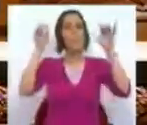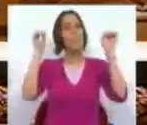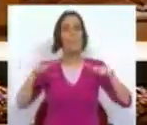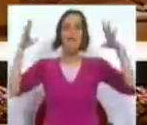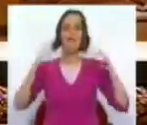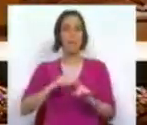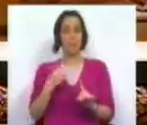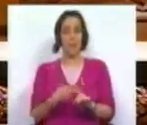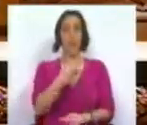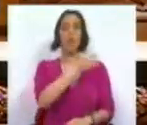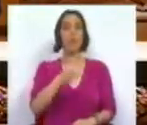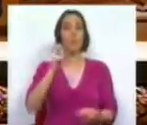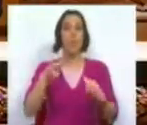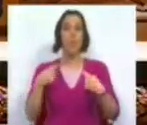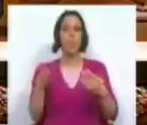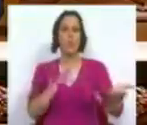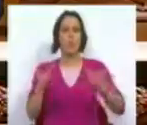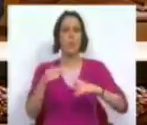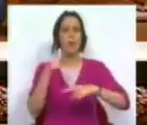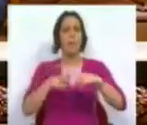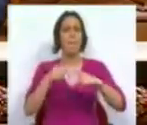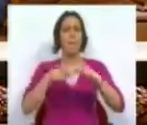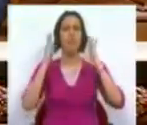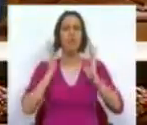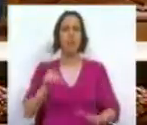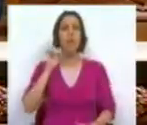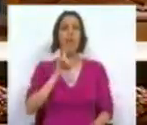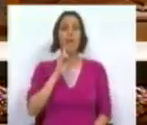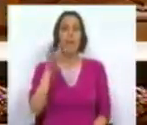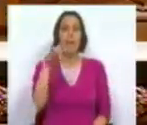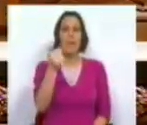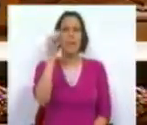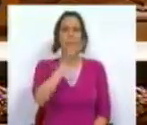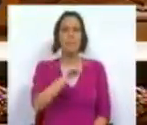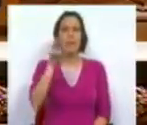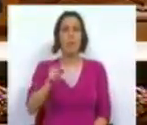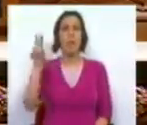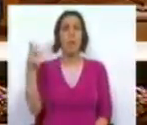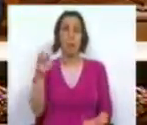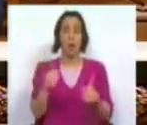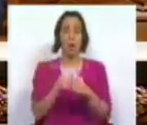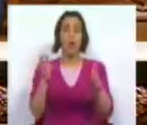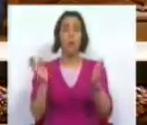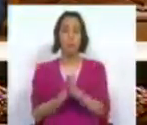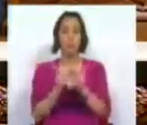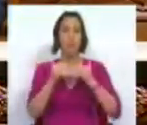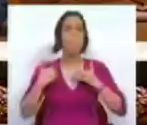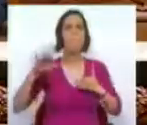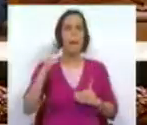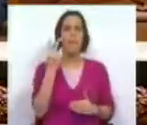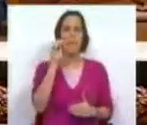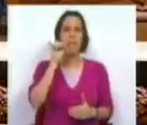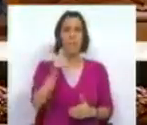em 2010, o custo médio de intervenção atingia os 15 milhões de euros, num total